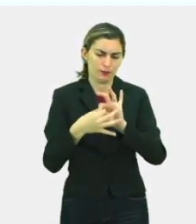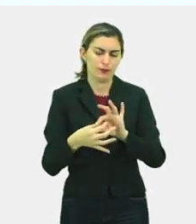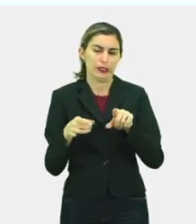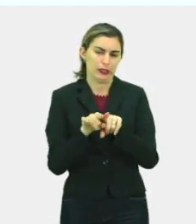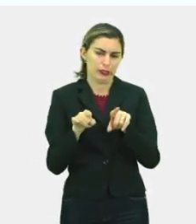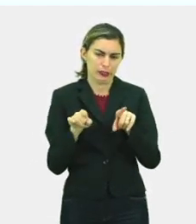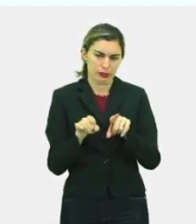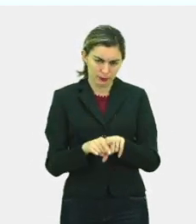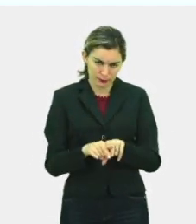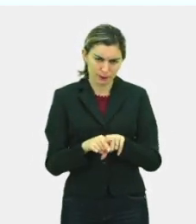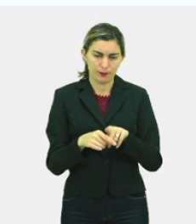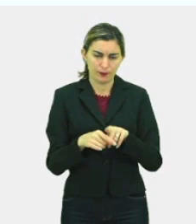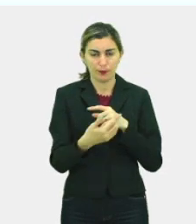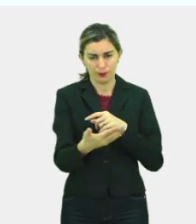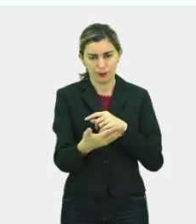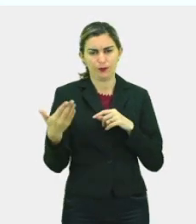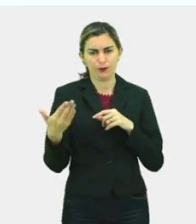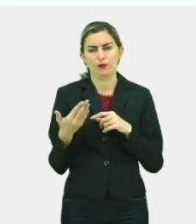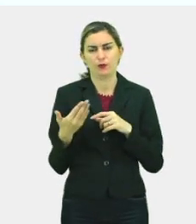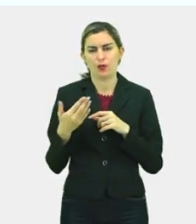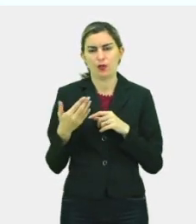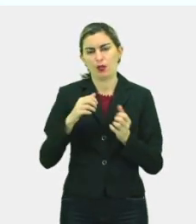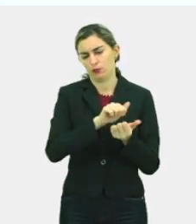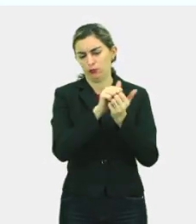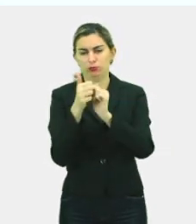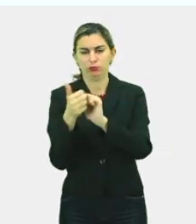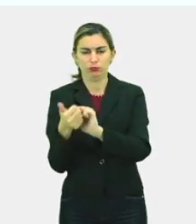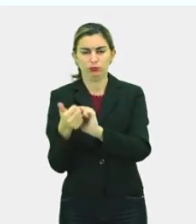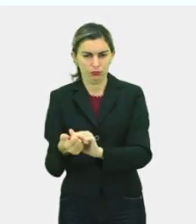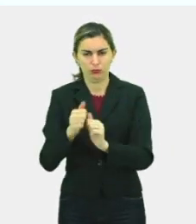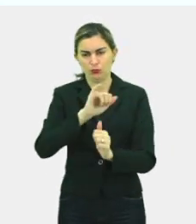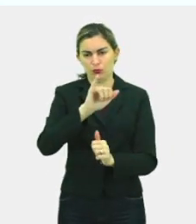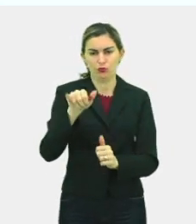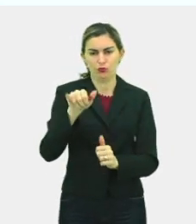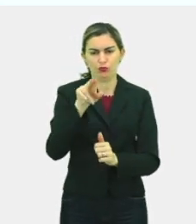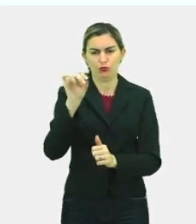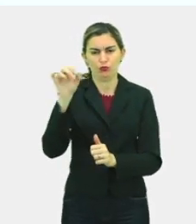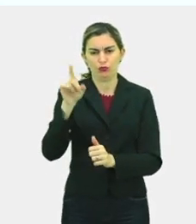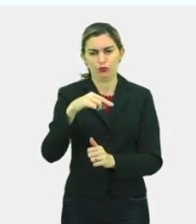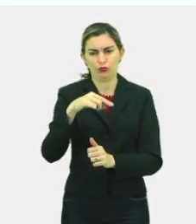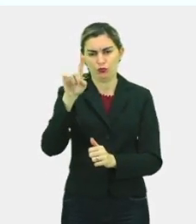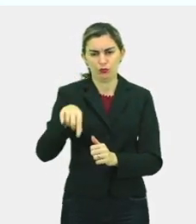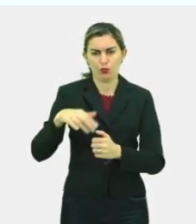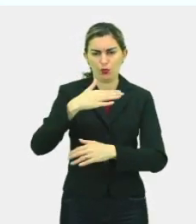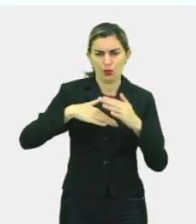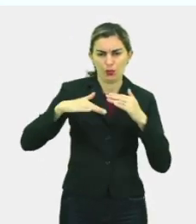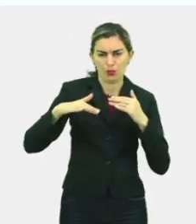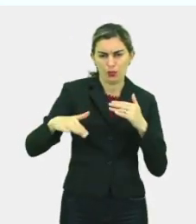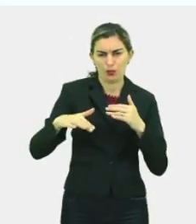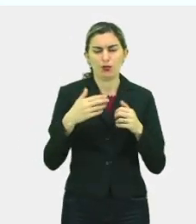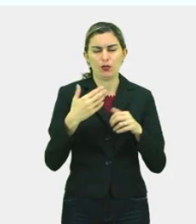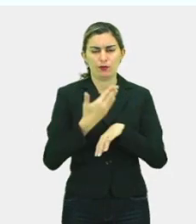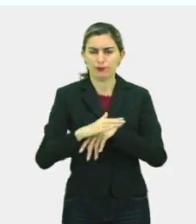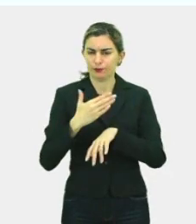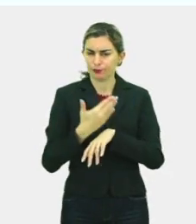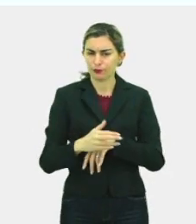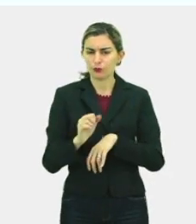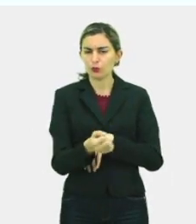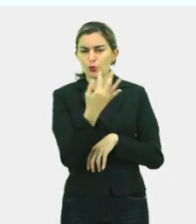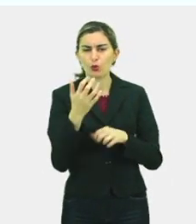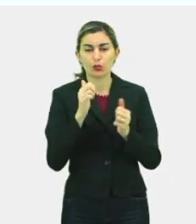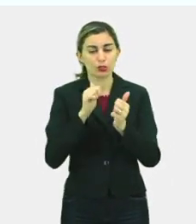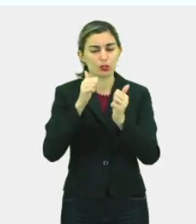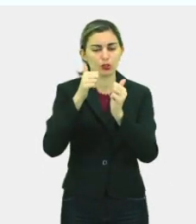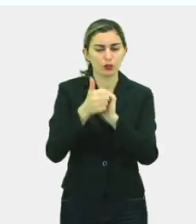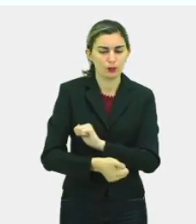filosófico também, tá bom? Então, adaptou-se o judô, a arte marcial, para ser praticado